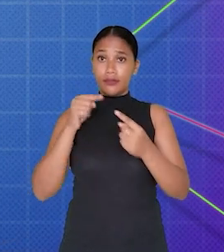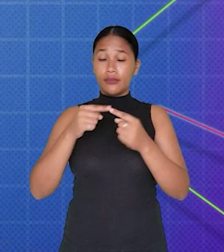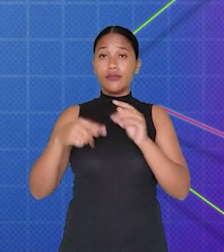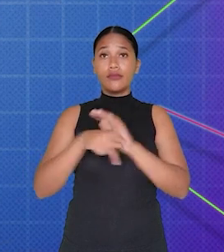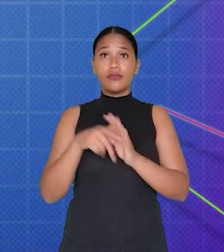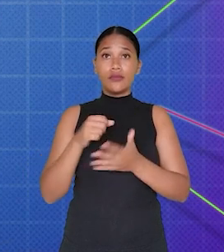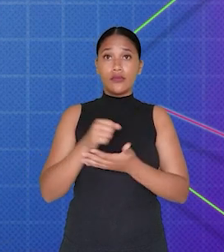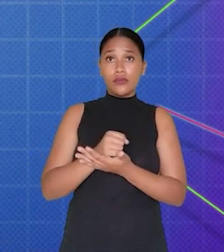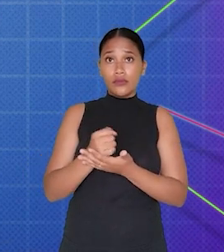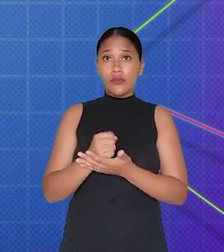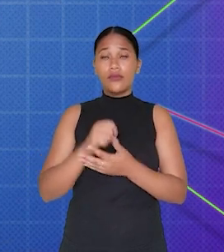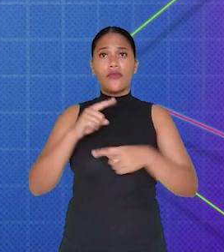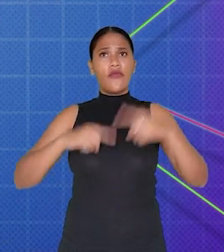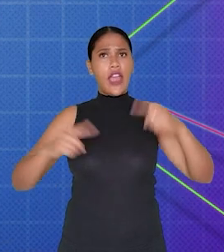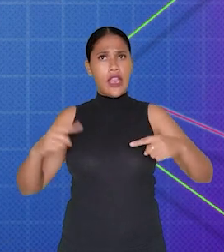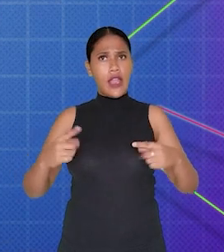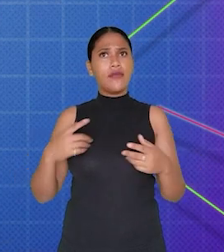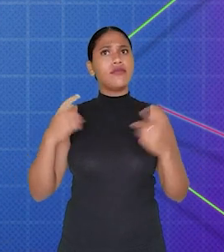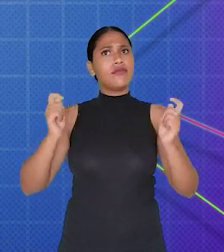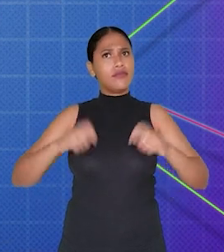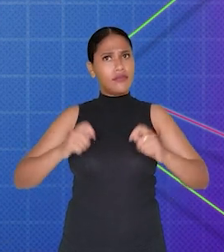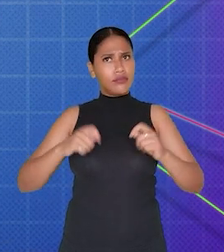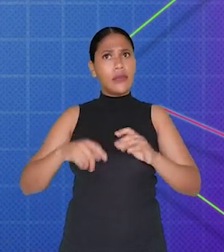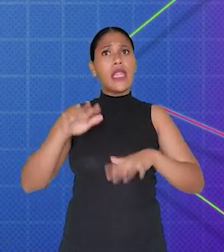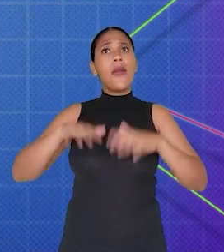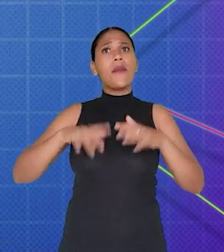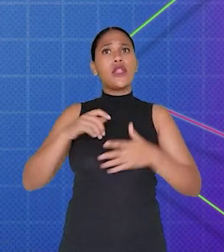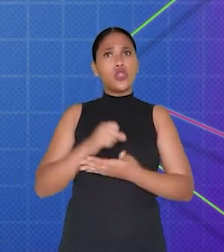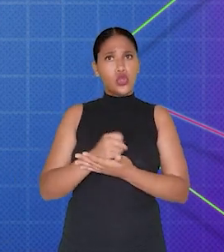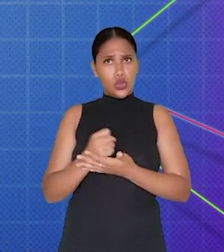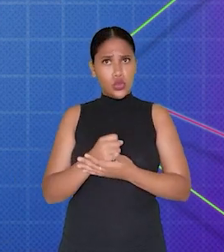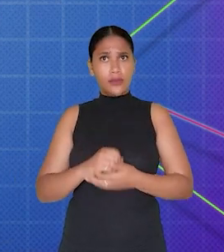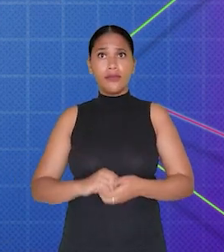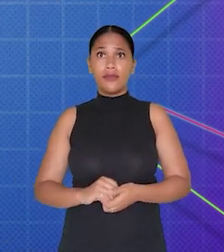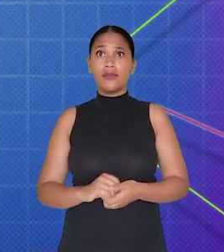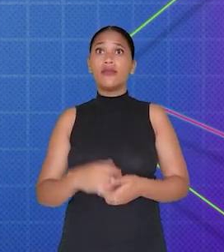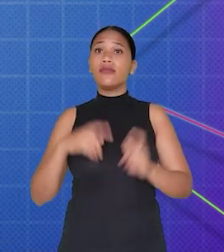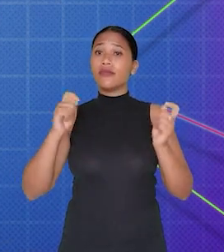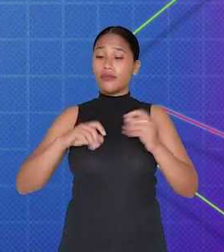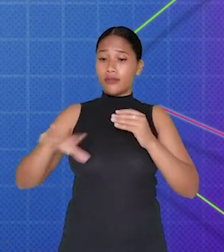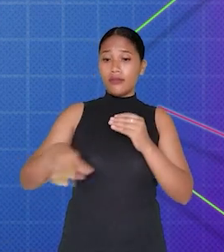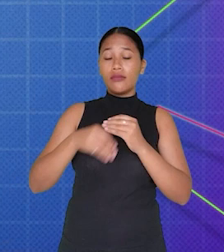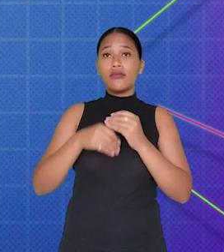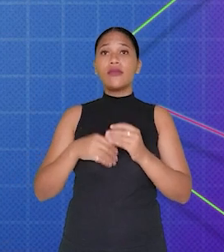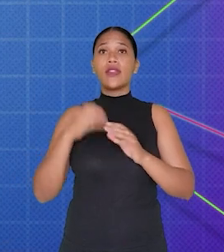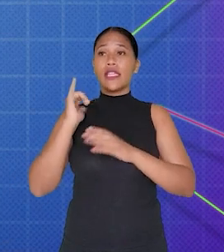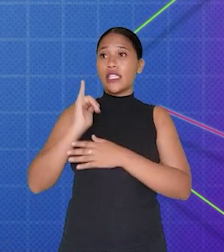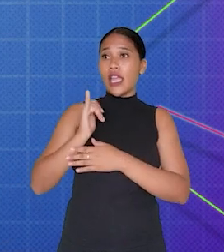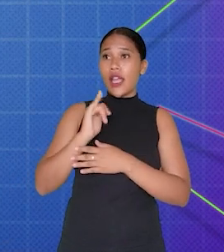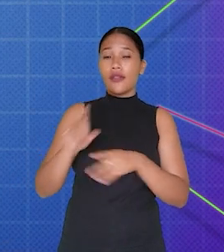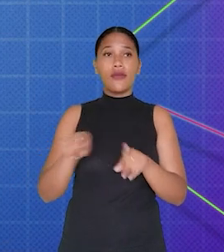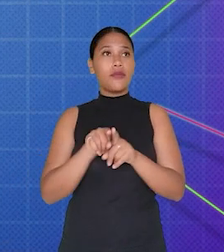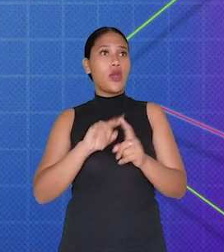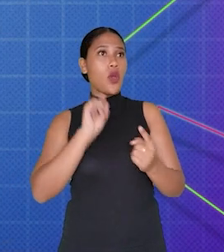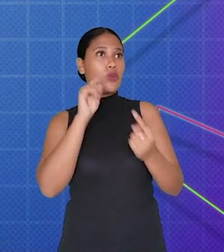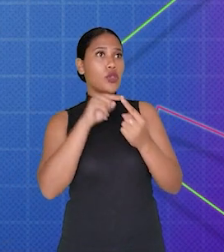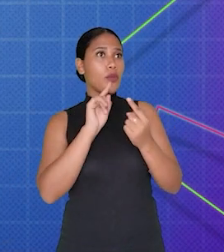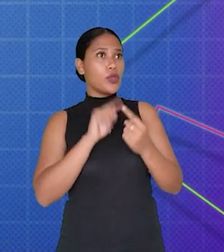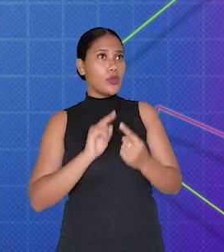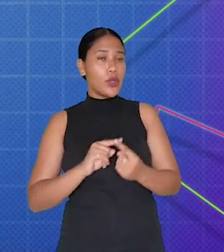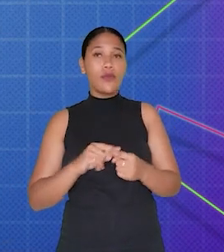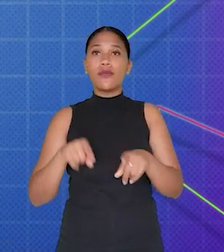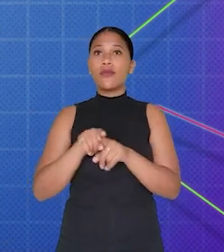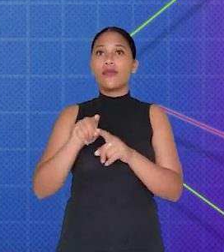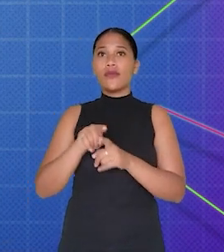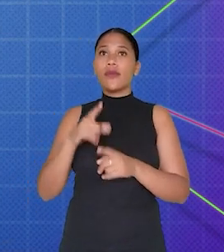Os objetivos dos jogadores podem variar bastante dependendo do tipo de jogo. Eles podem incluir a progressão em um enredo, a conquista de